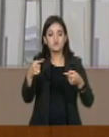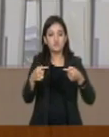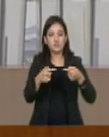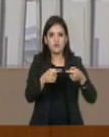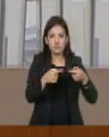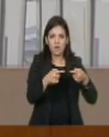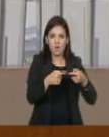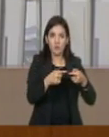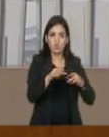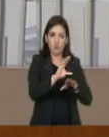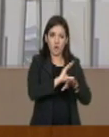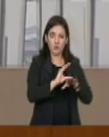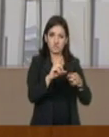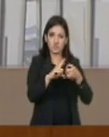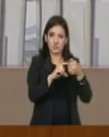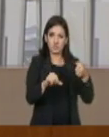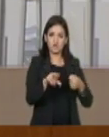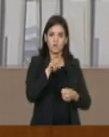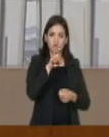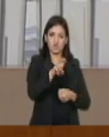artigo 5º, inciso